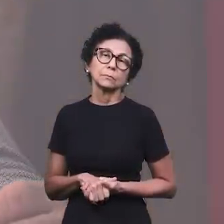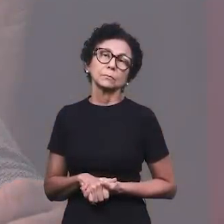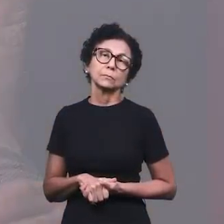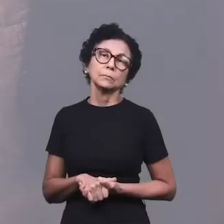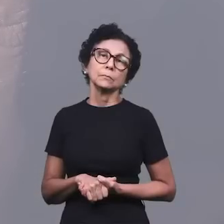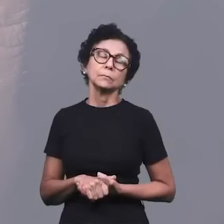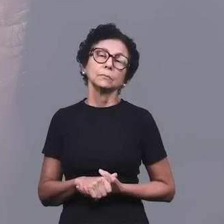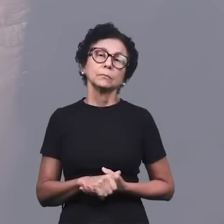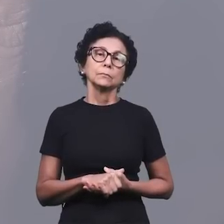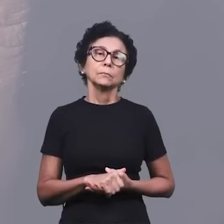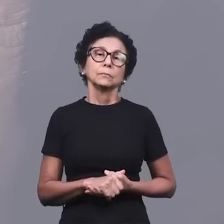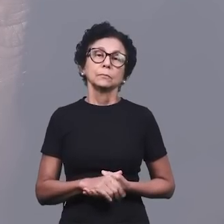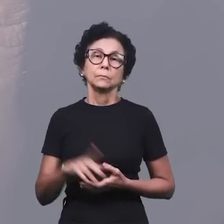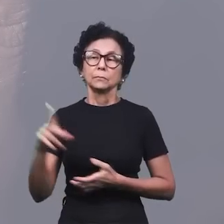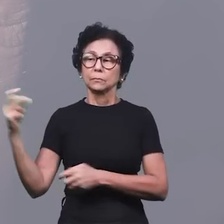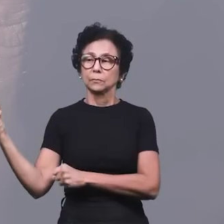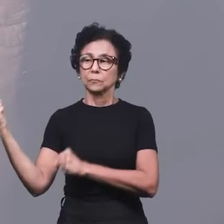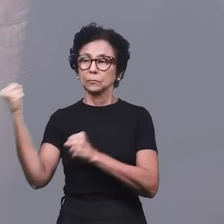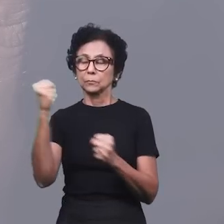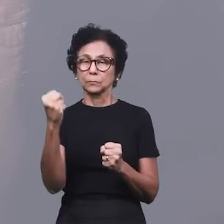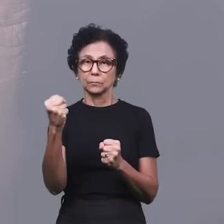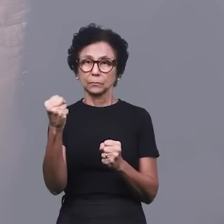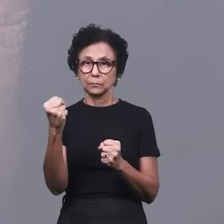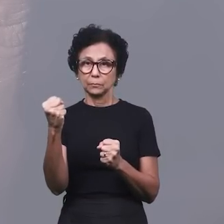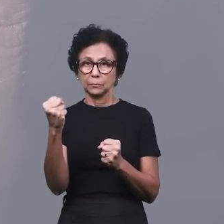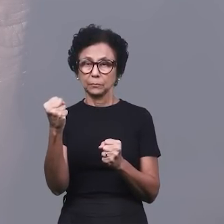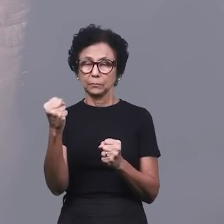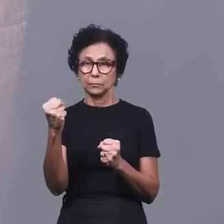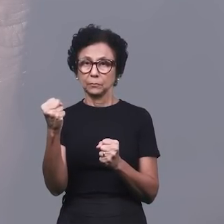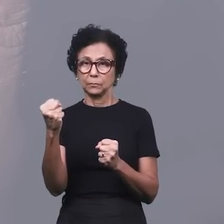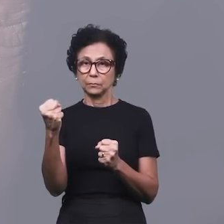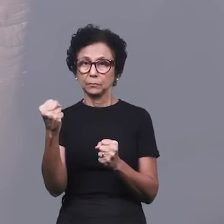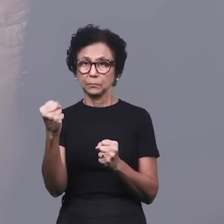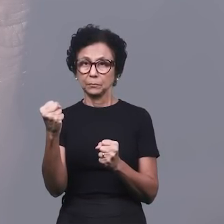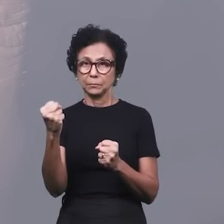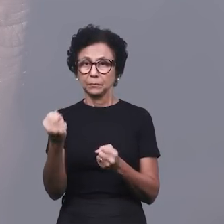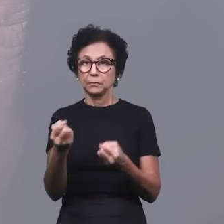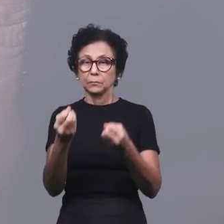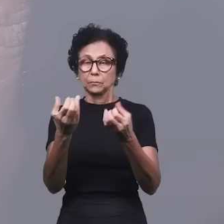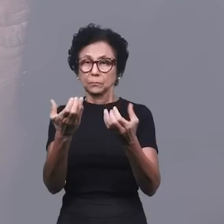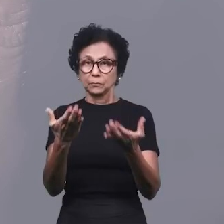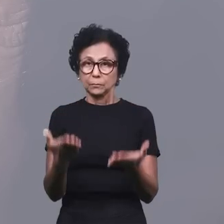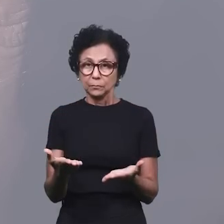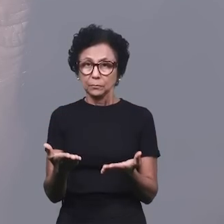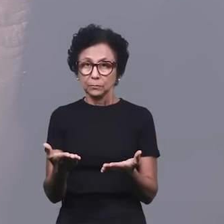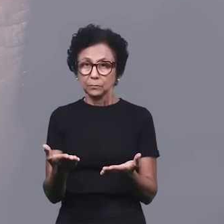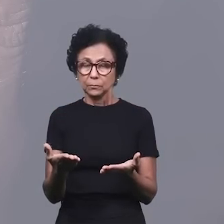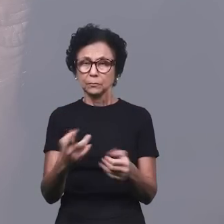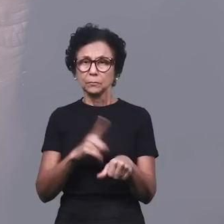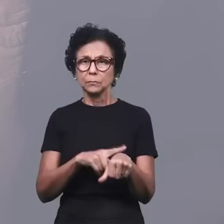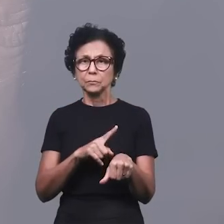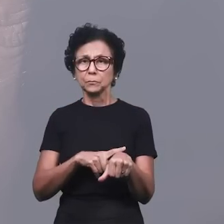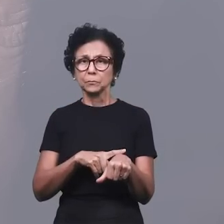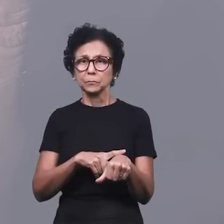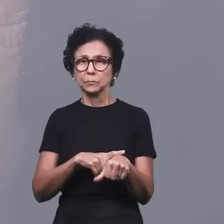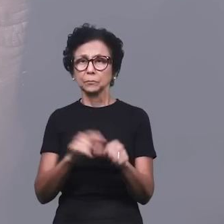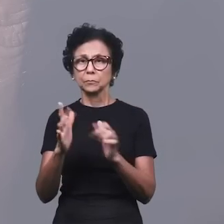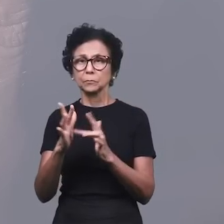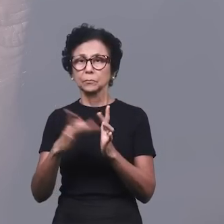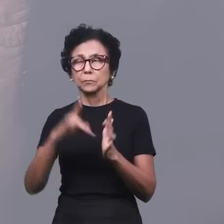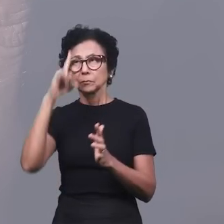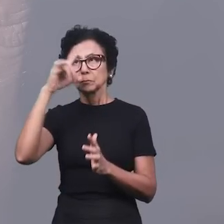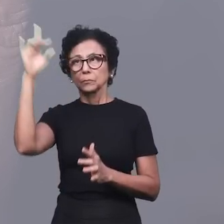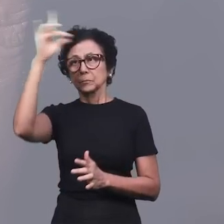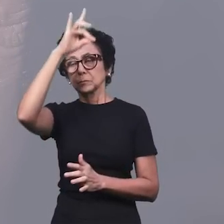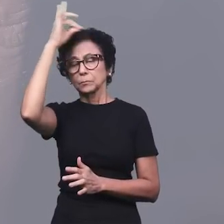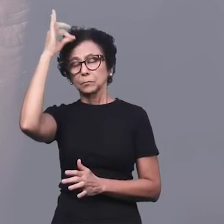esse poder quando enviou o seu Espírito Santo para habitar no nosso meio. Prata, quando